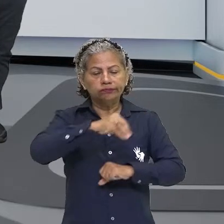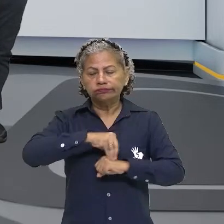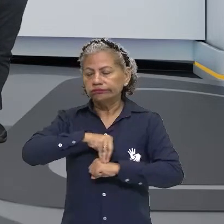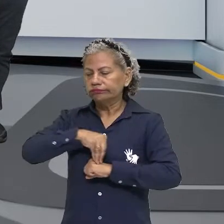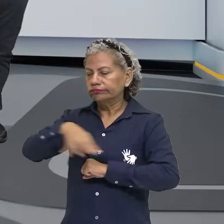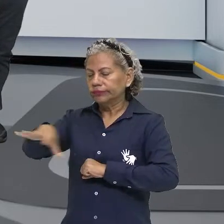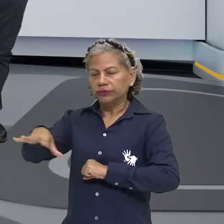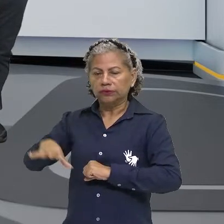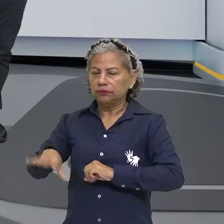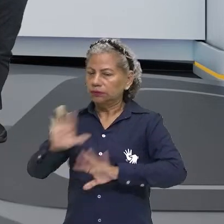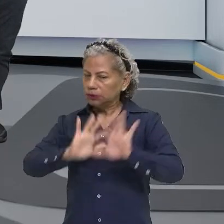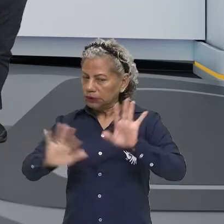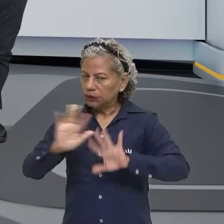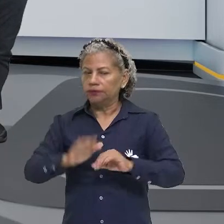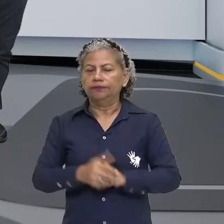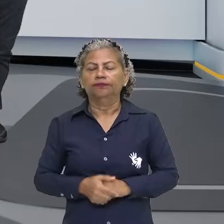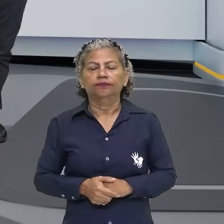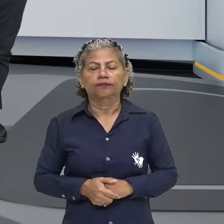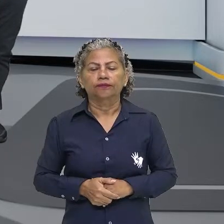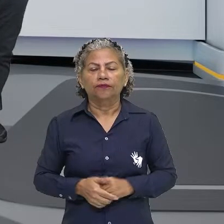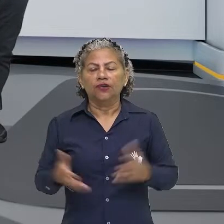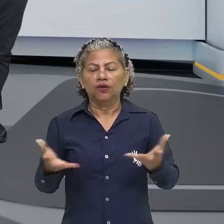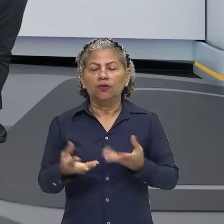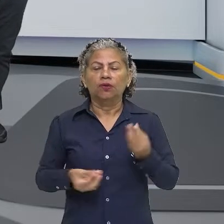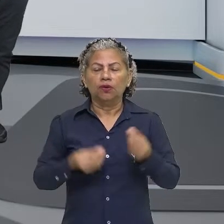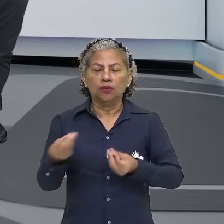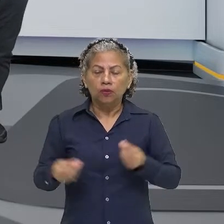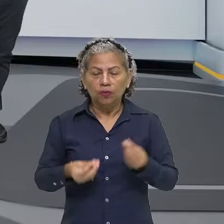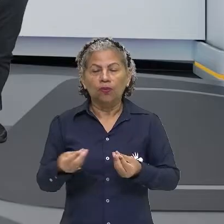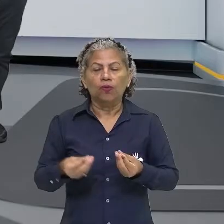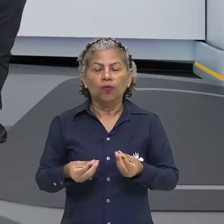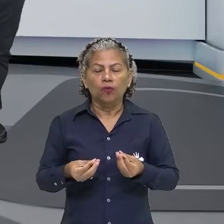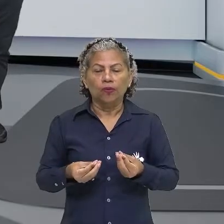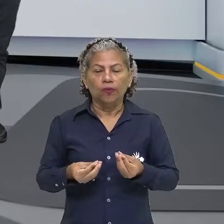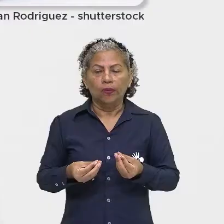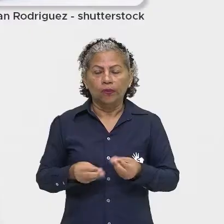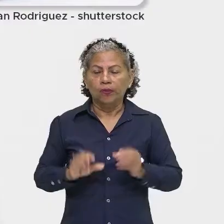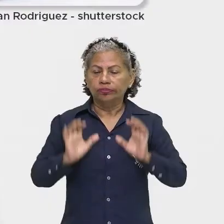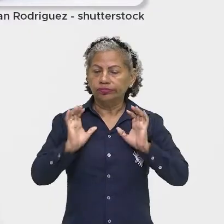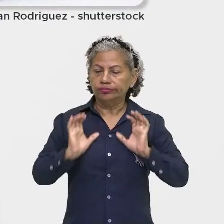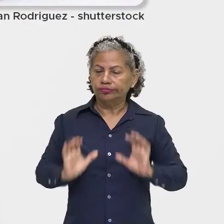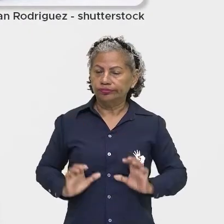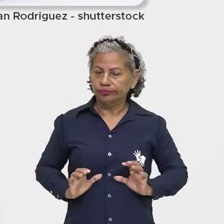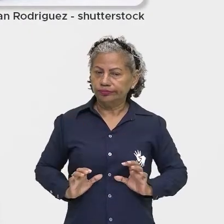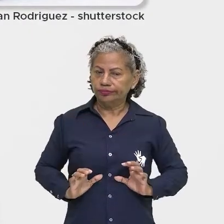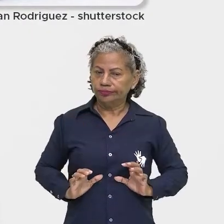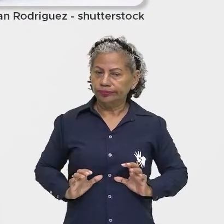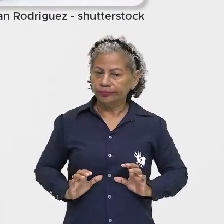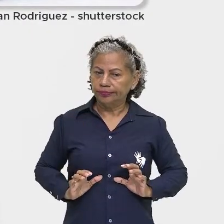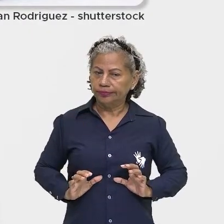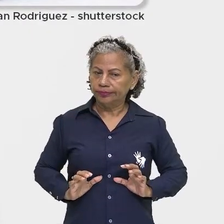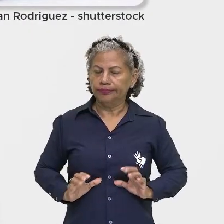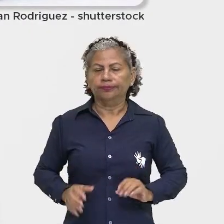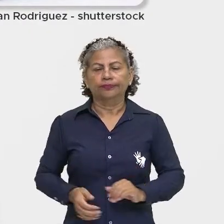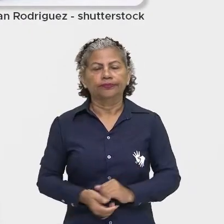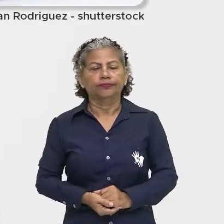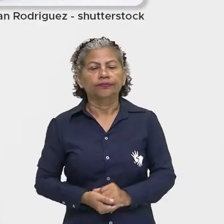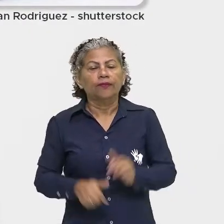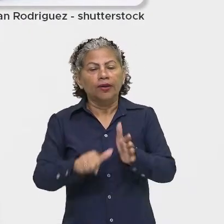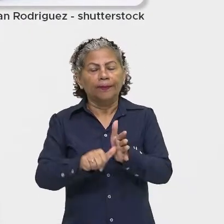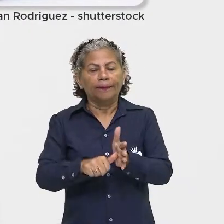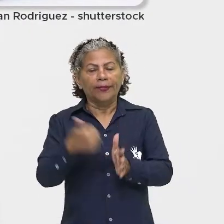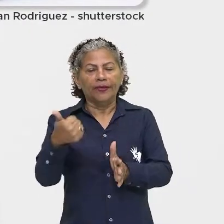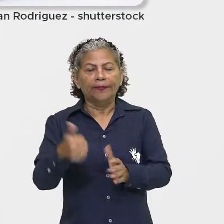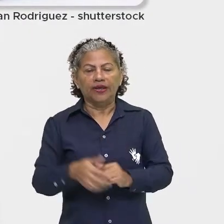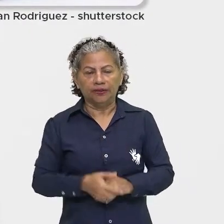agora aprender sobre como se comportar na internet, a netiqueta. Bom, primeiro vamos ver a origem,